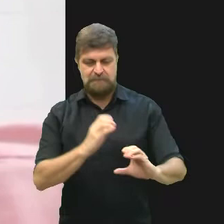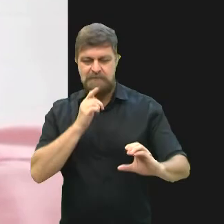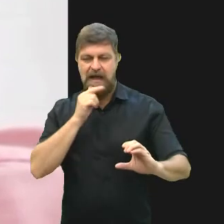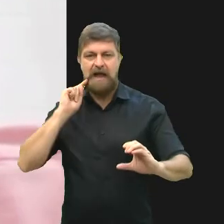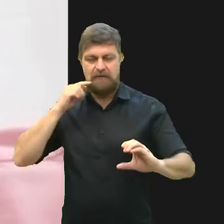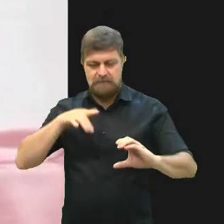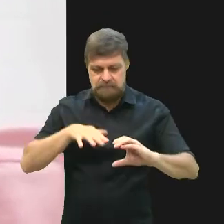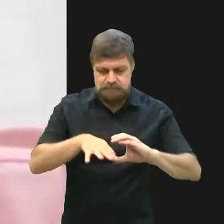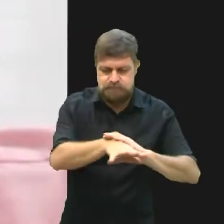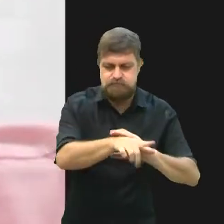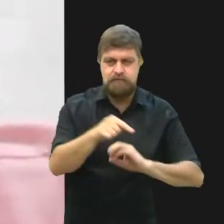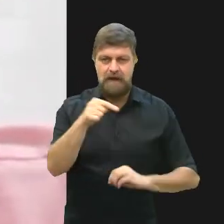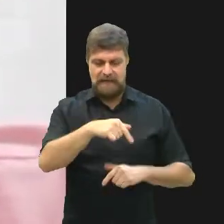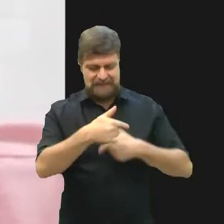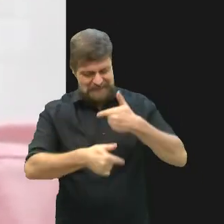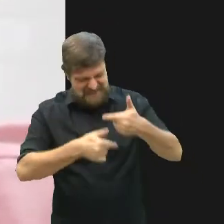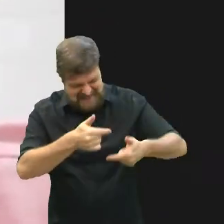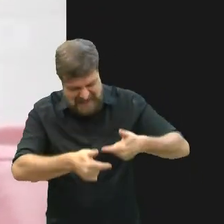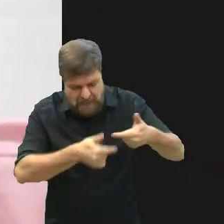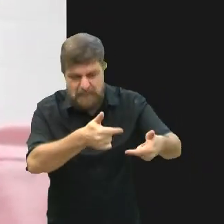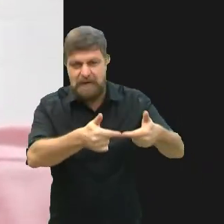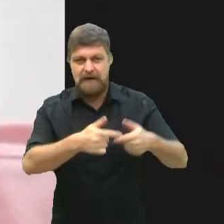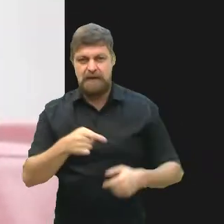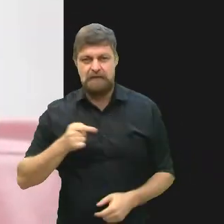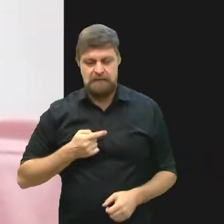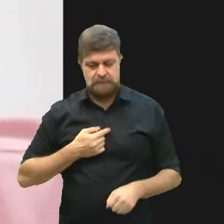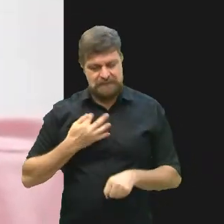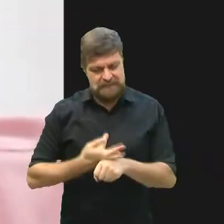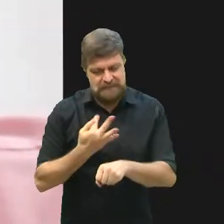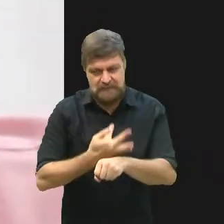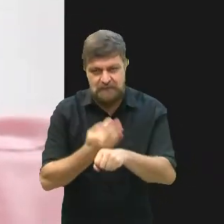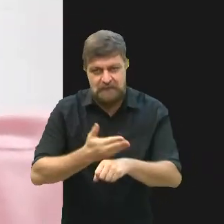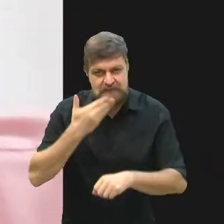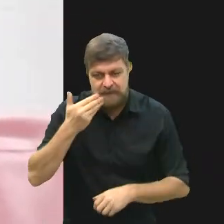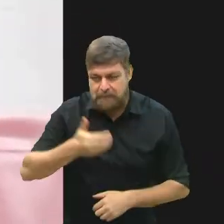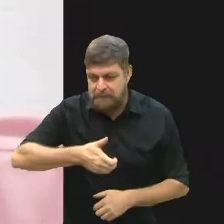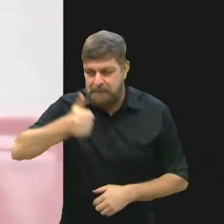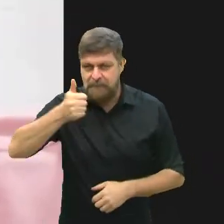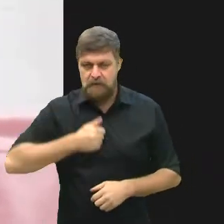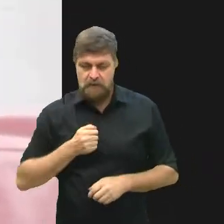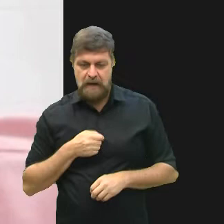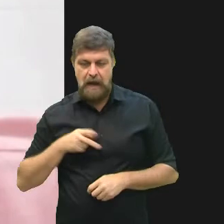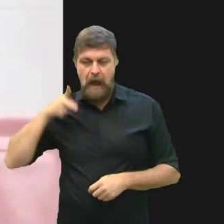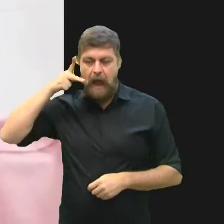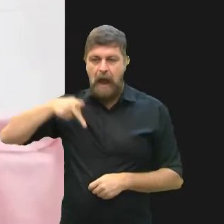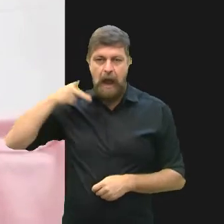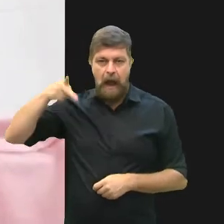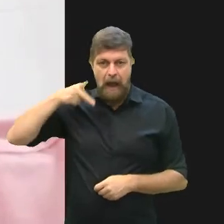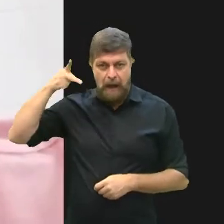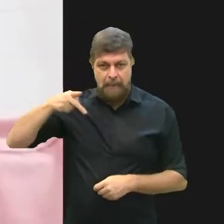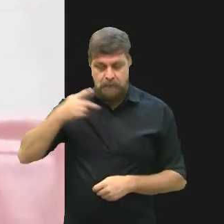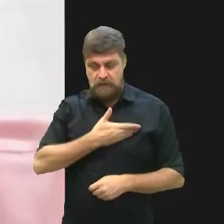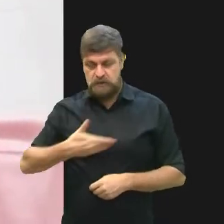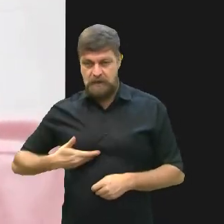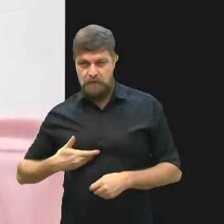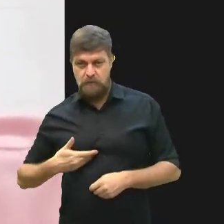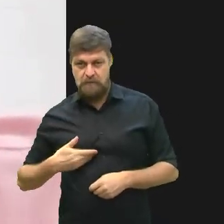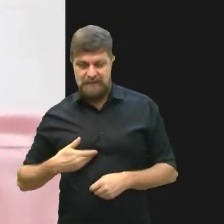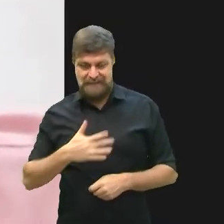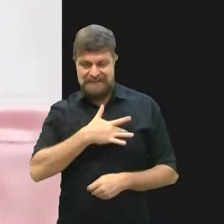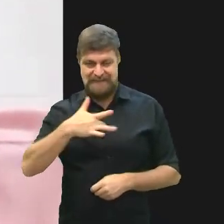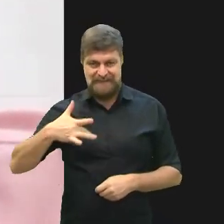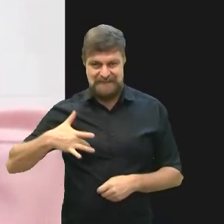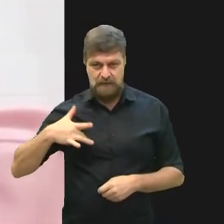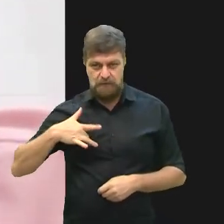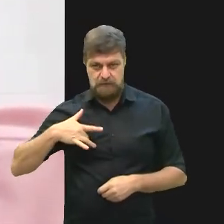mas também trabalha muito de forma, busca trabalhar cada vez mais políticas preventivas na área de saúde. Então,